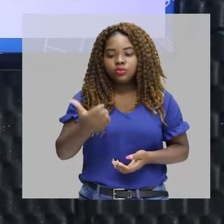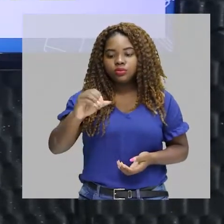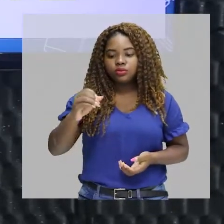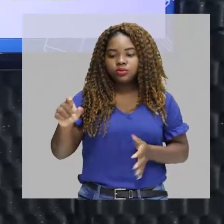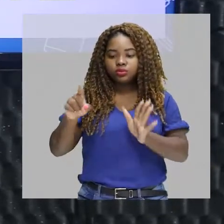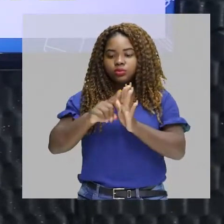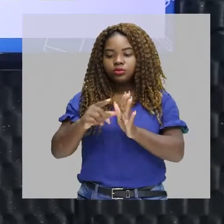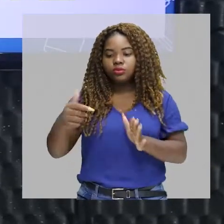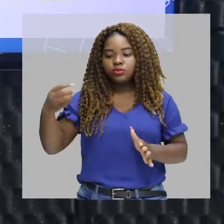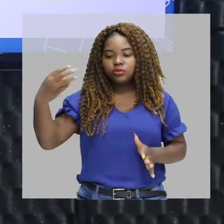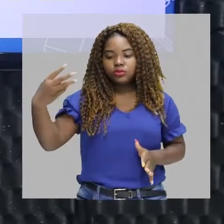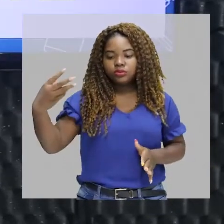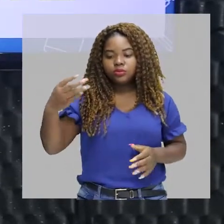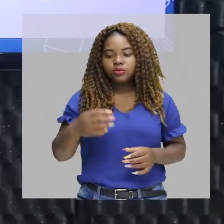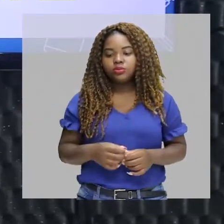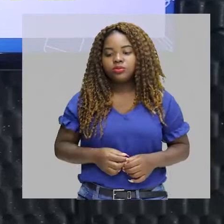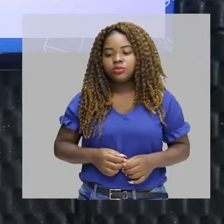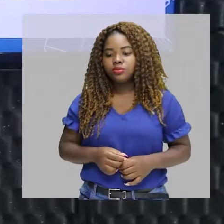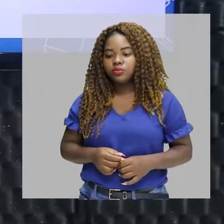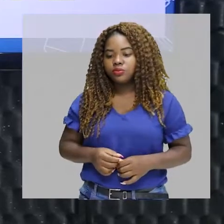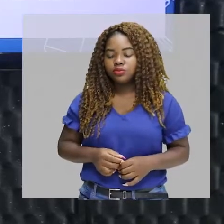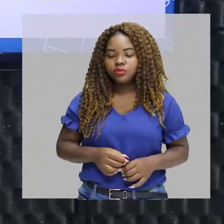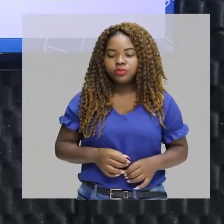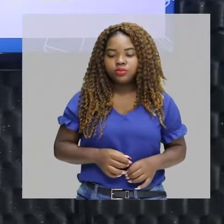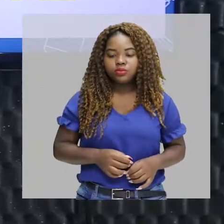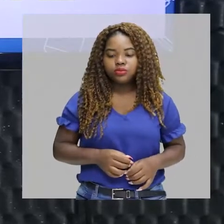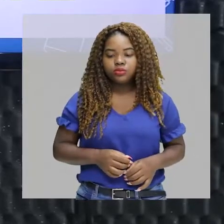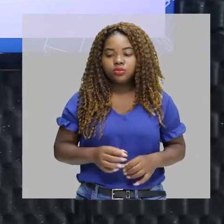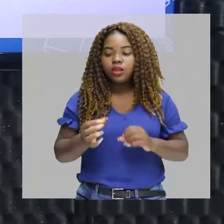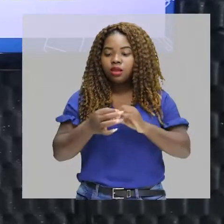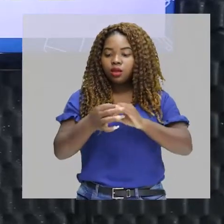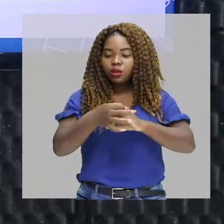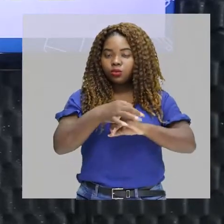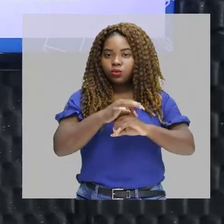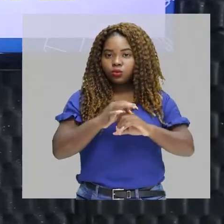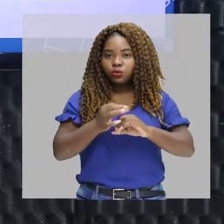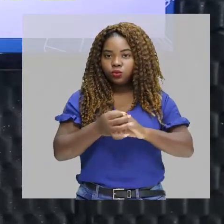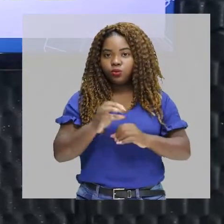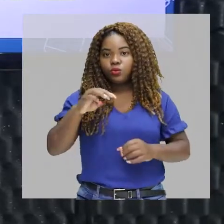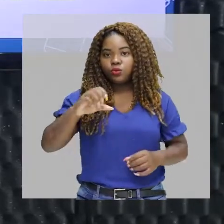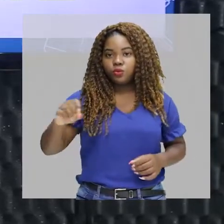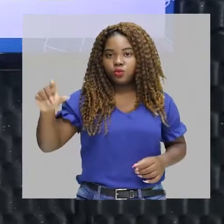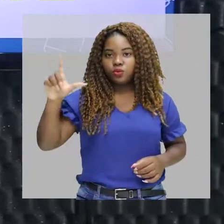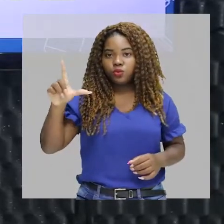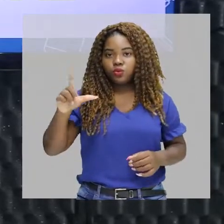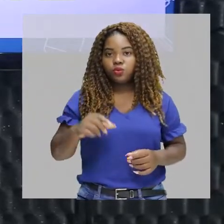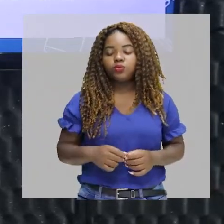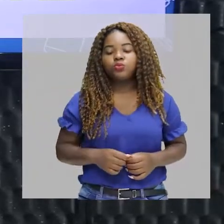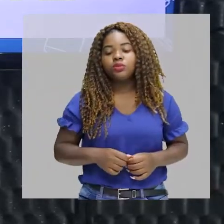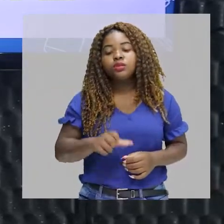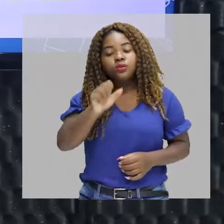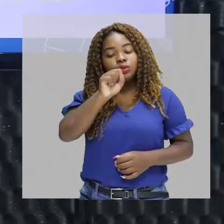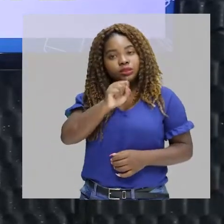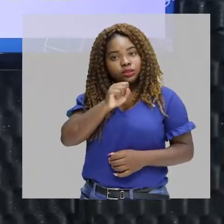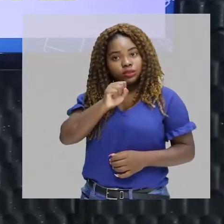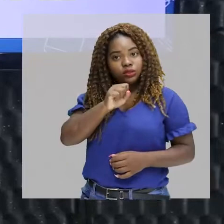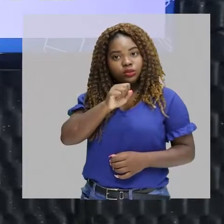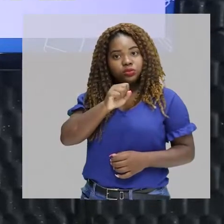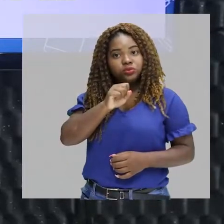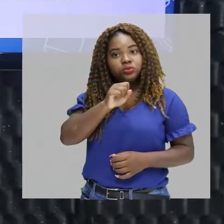elevado a menos 23, olha só, 10 elevado a menos 23 mol. Então, esses 8